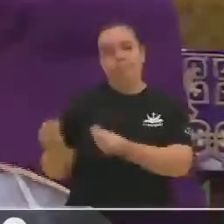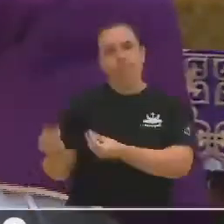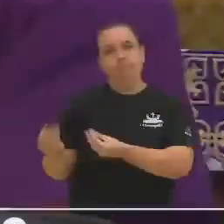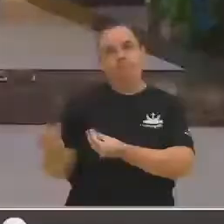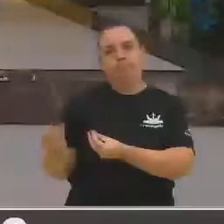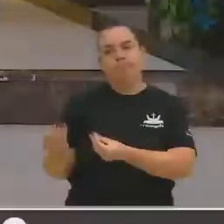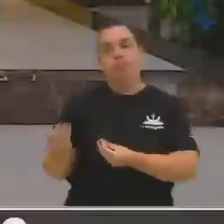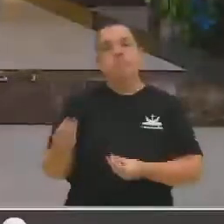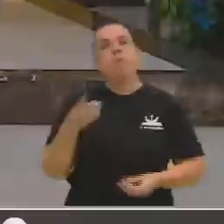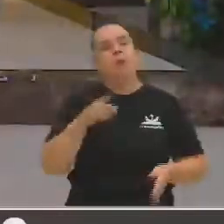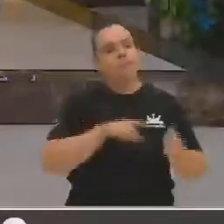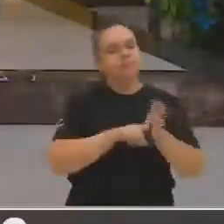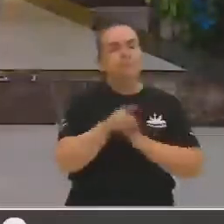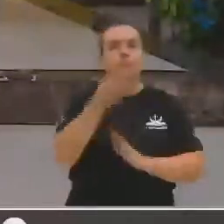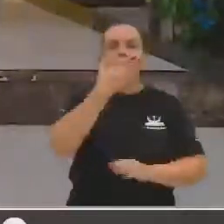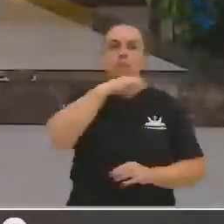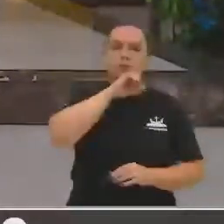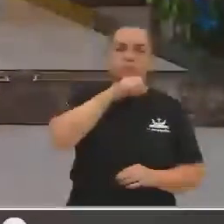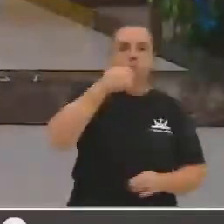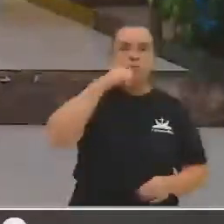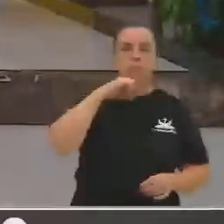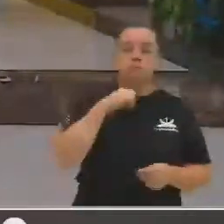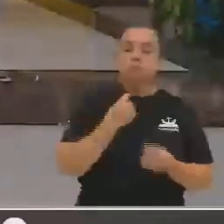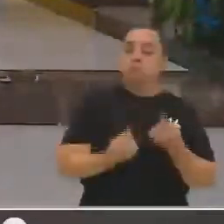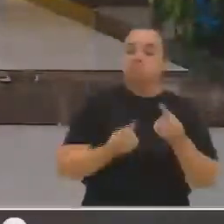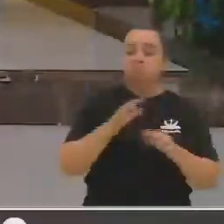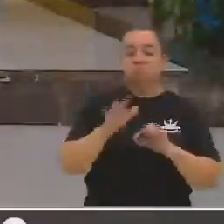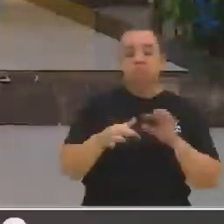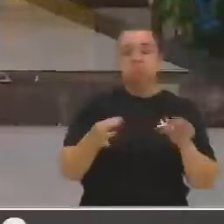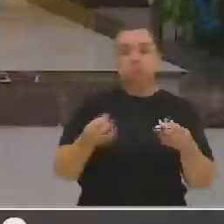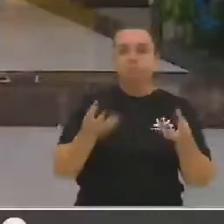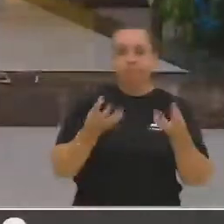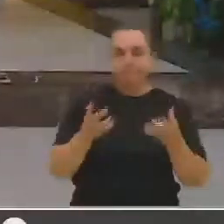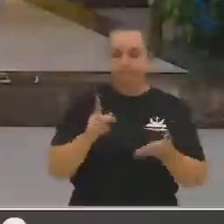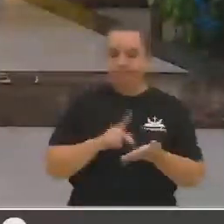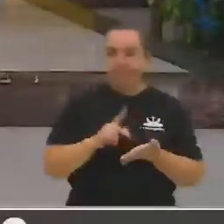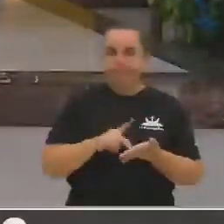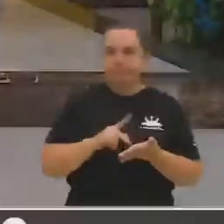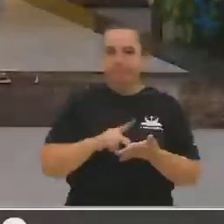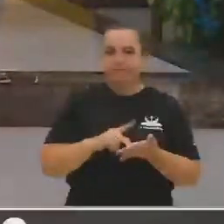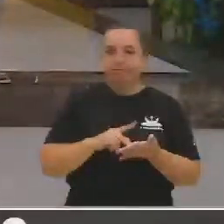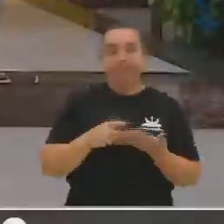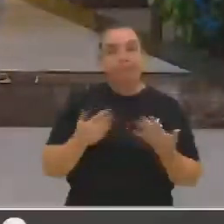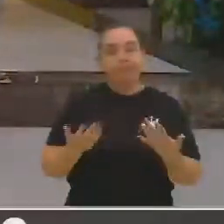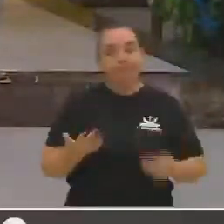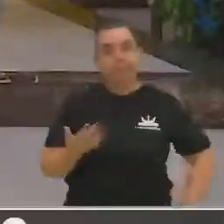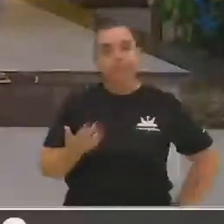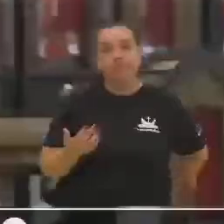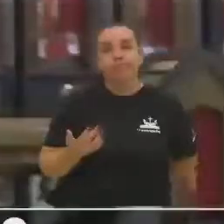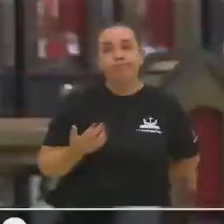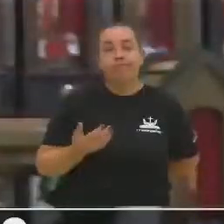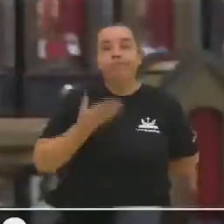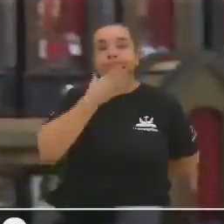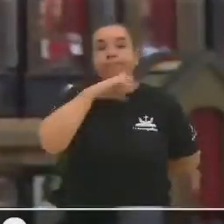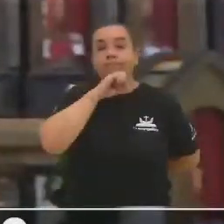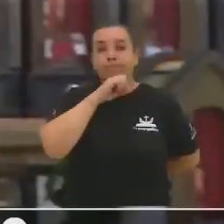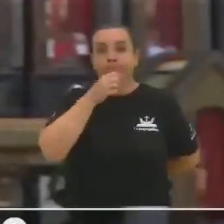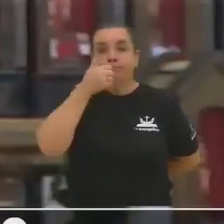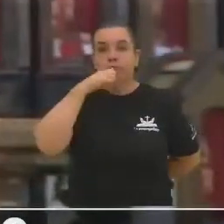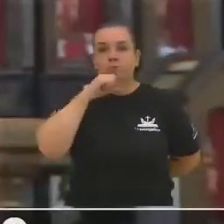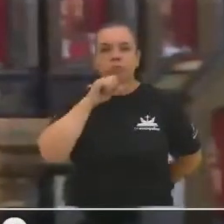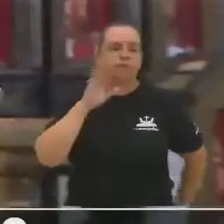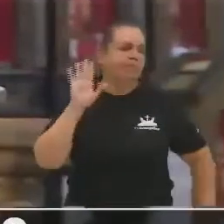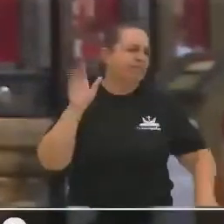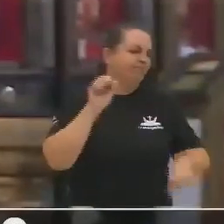Se você perguntar para um pai, para uma mãe, qual o presente que ele quer receber do seu filho, o pai e a mãe pode ser o